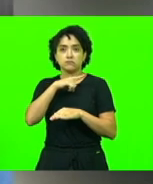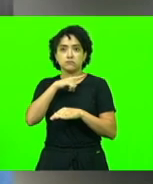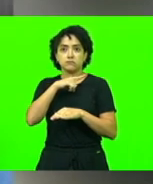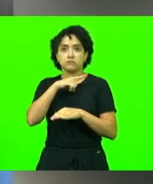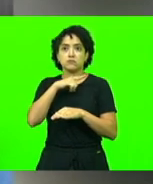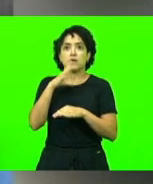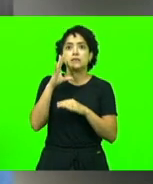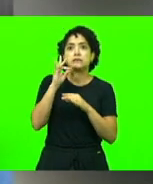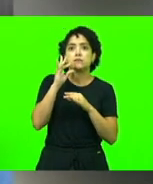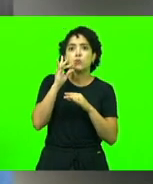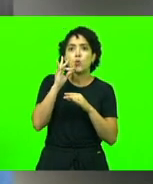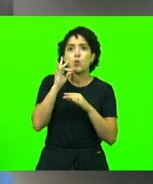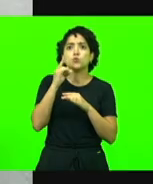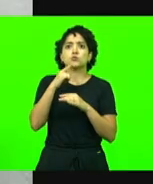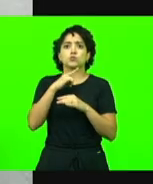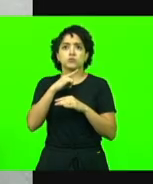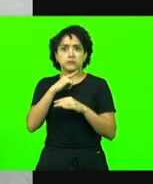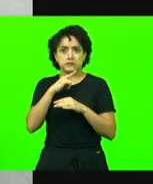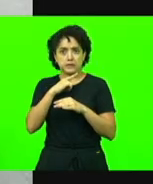paladar,